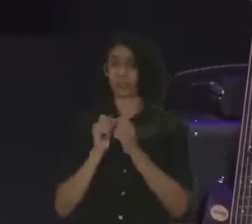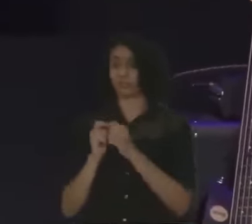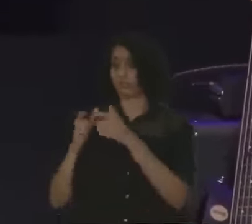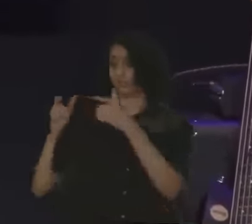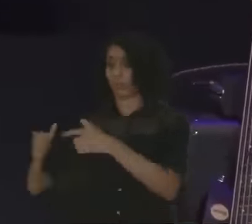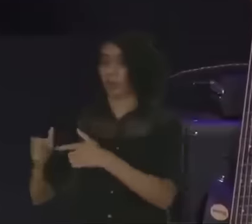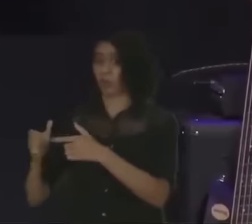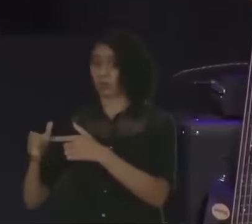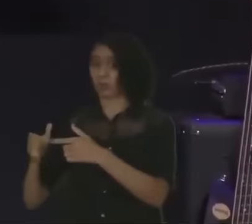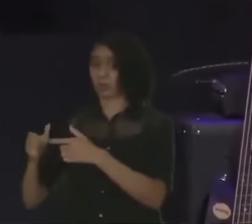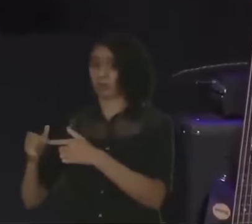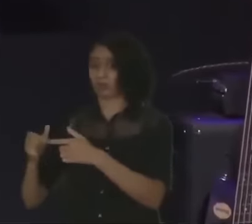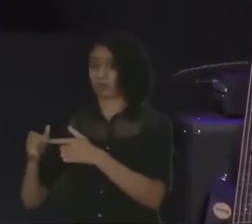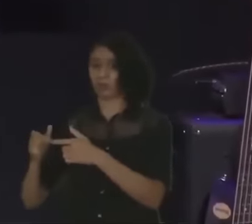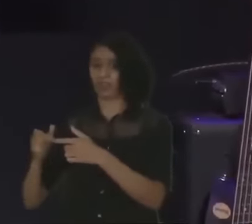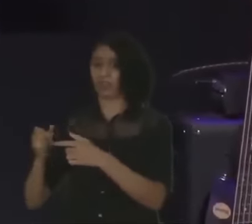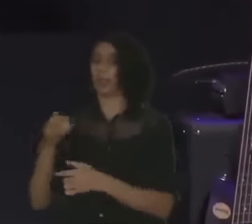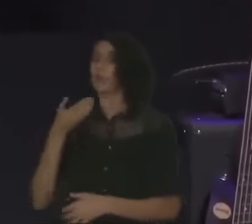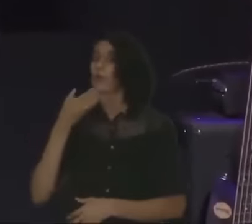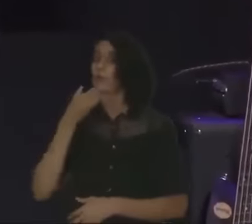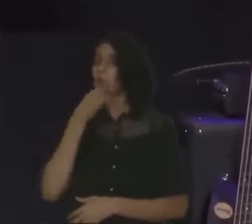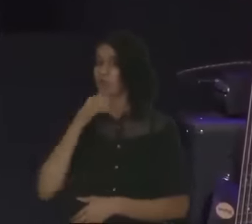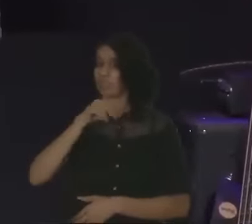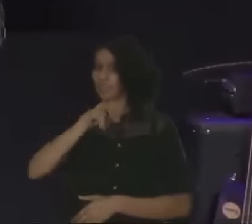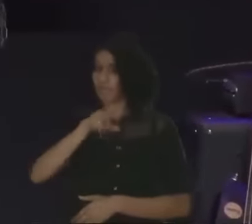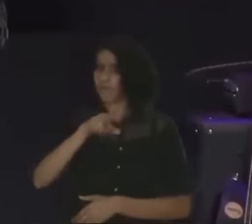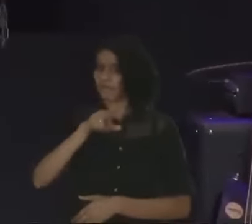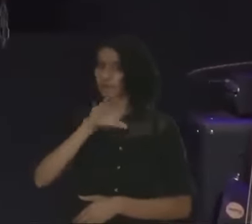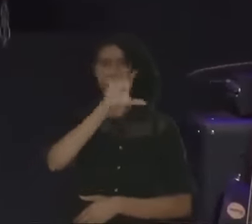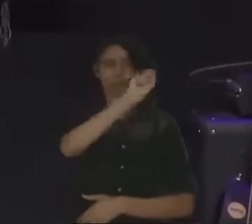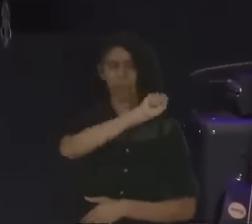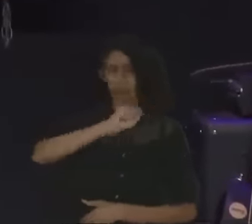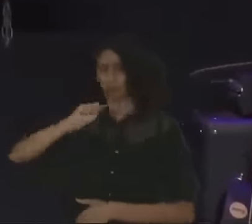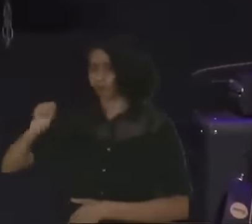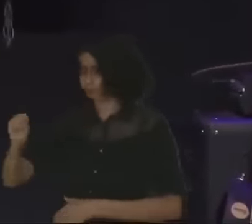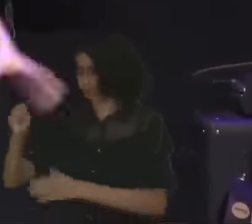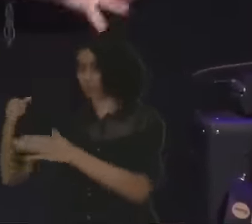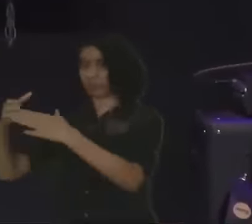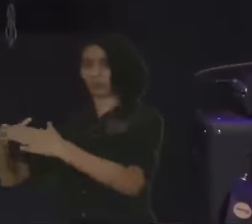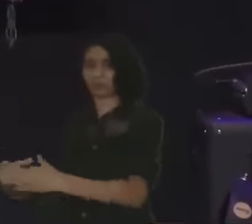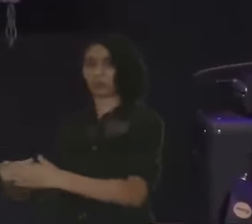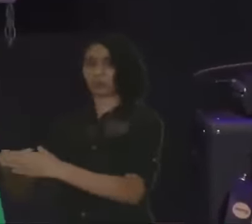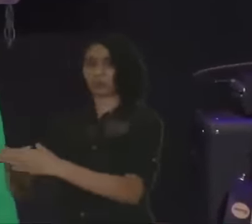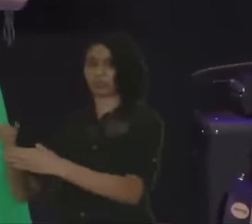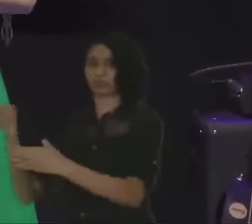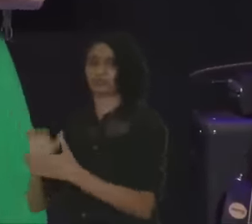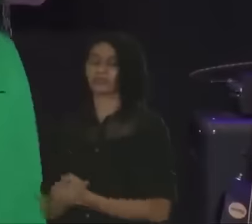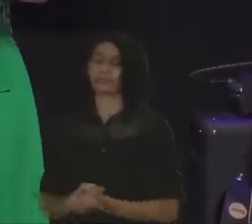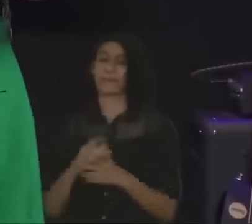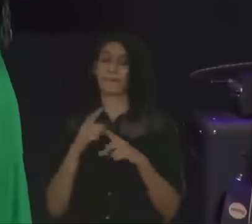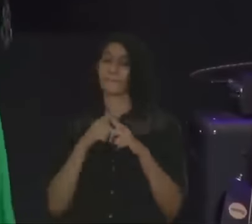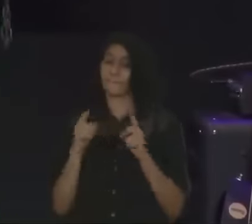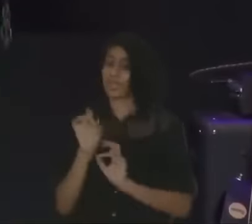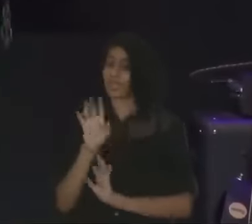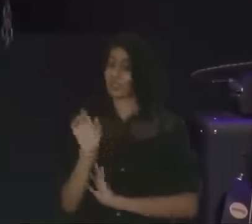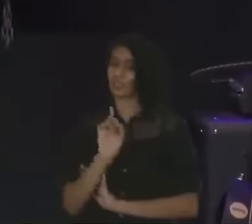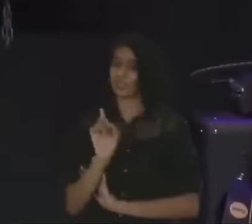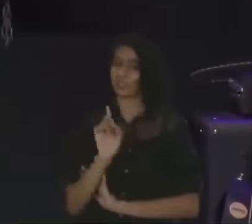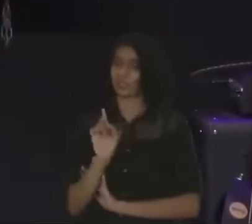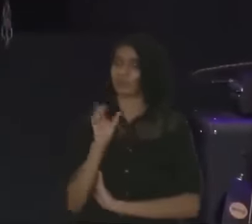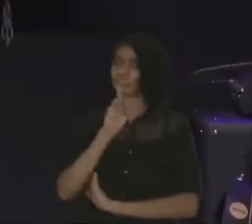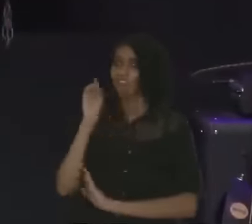e ser jogado pelos irmão Creio em Deus Pai eu ainda ela não é minha gente mas foi pouco ele foi promovido